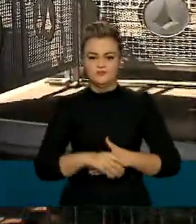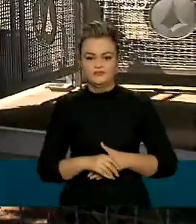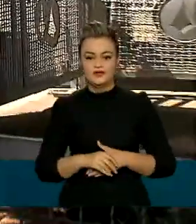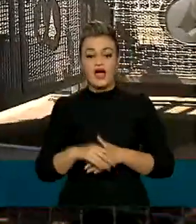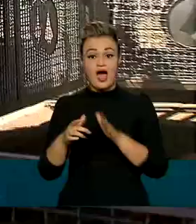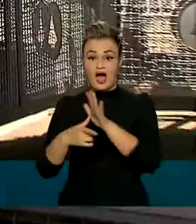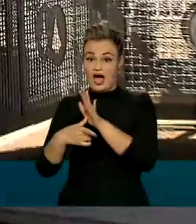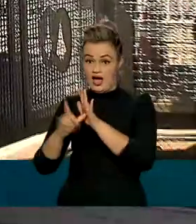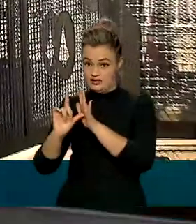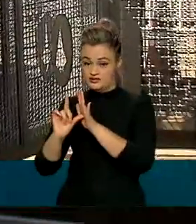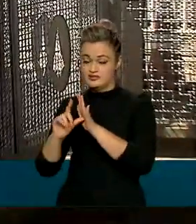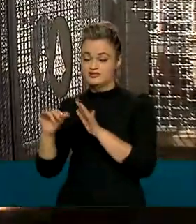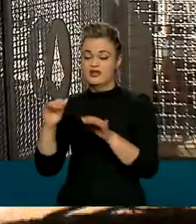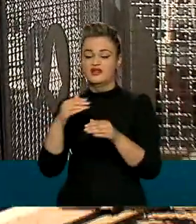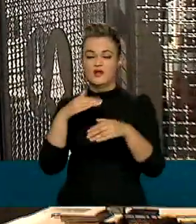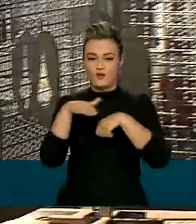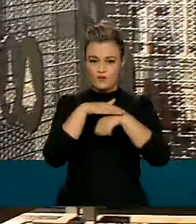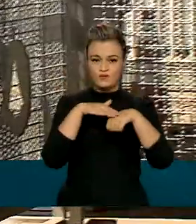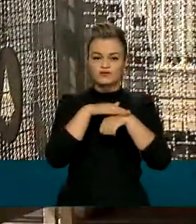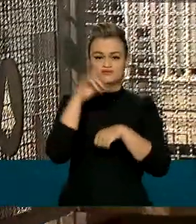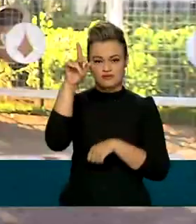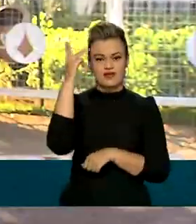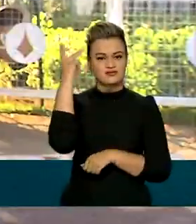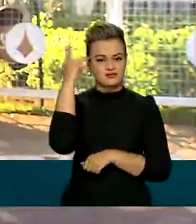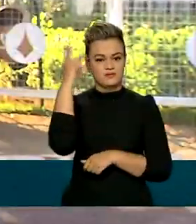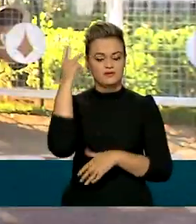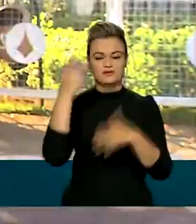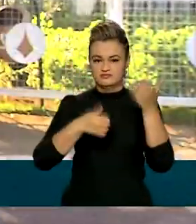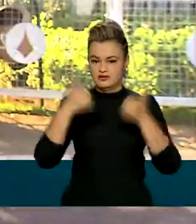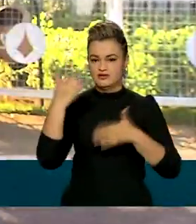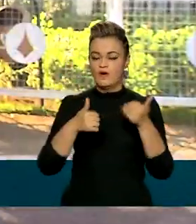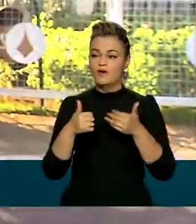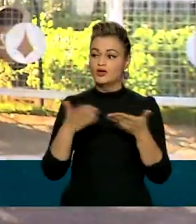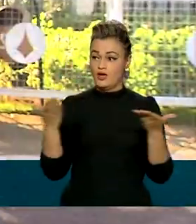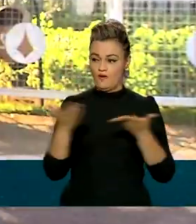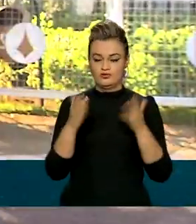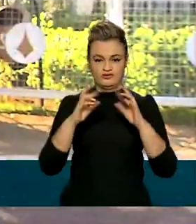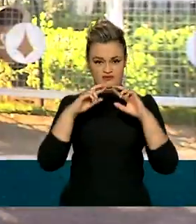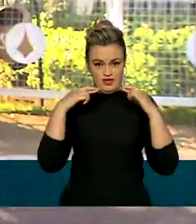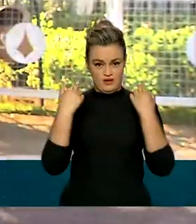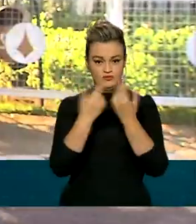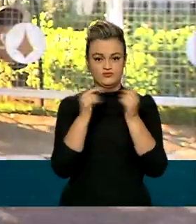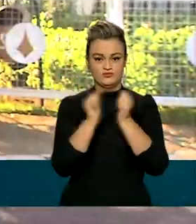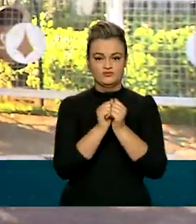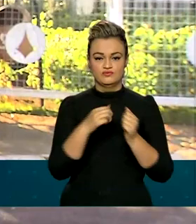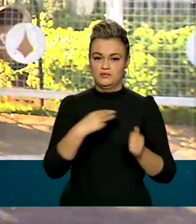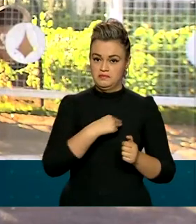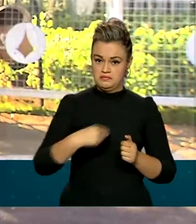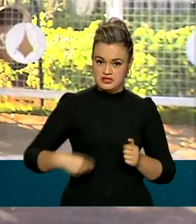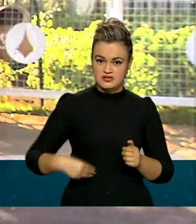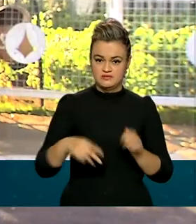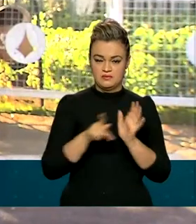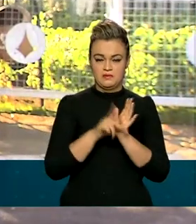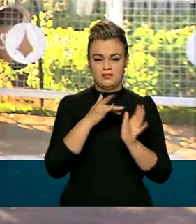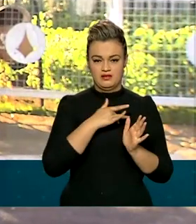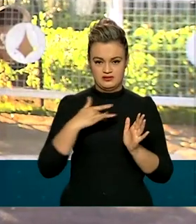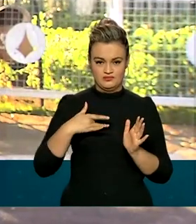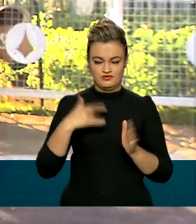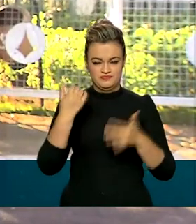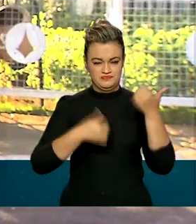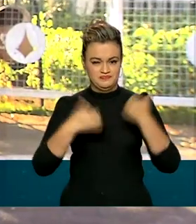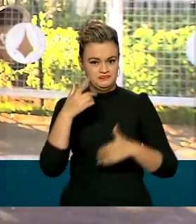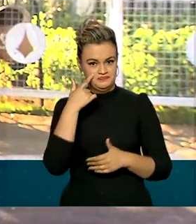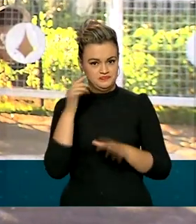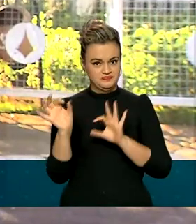ele conversou com jornalistas lá em São Paulo e disse que hoje vai se reunir com o ministro da Saúde, Marcelo Queiroga. Vamos